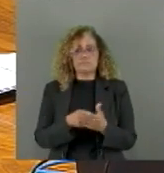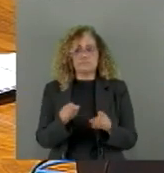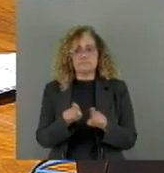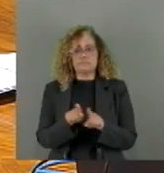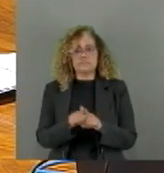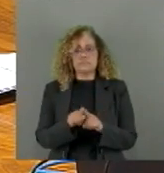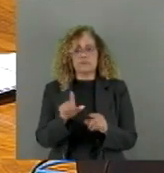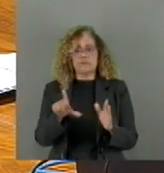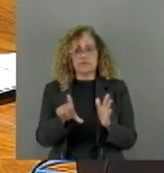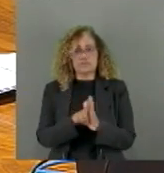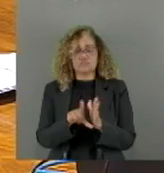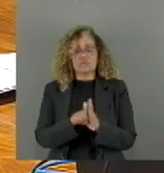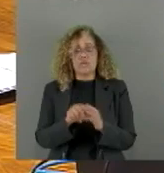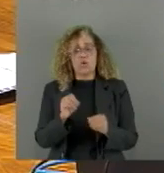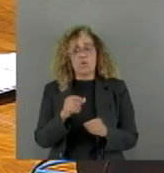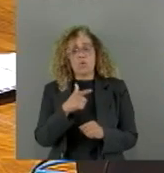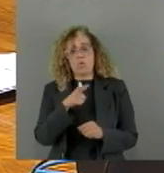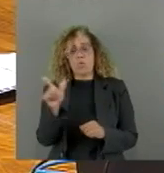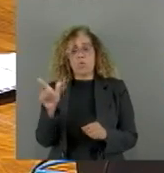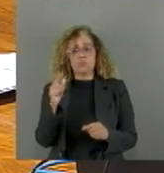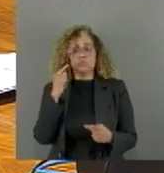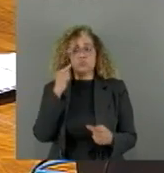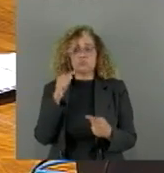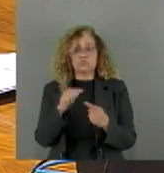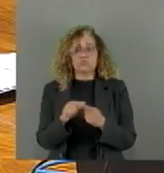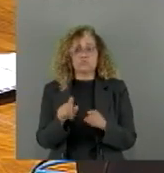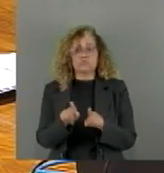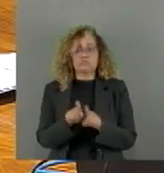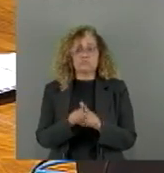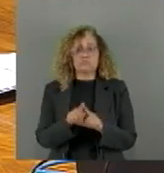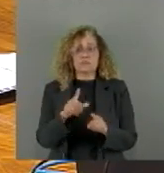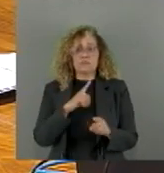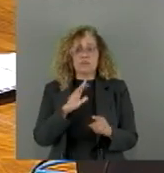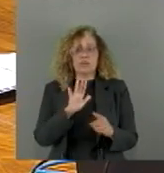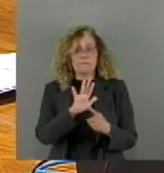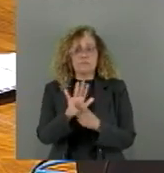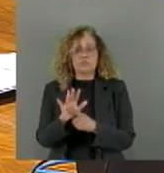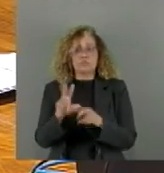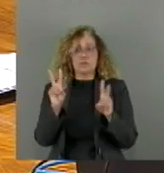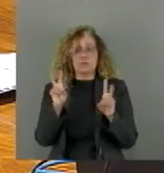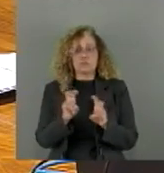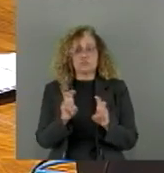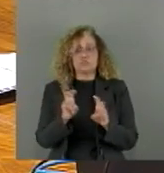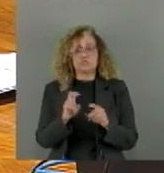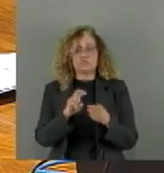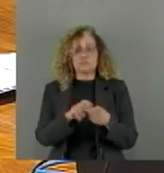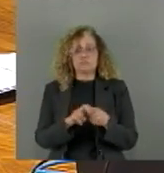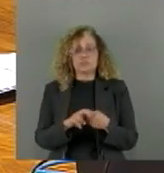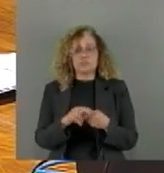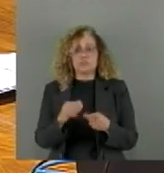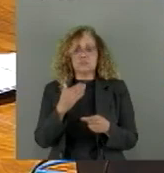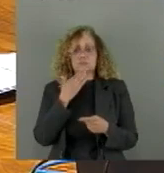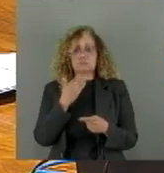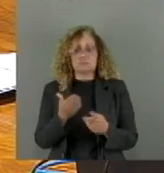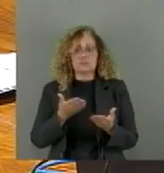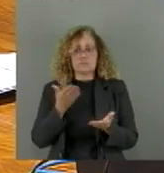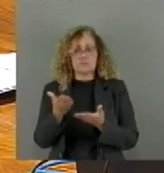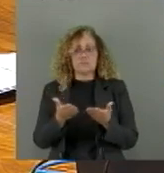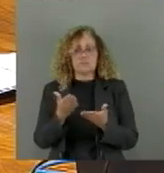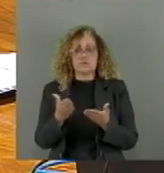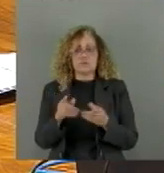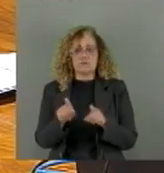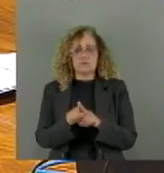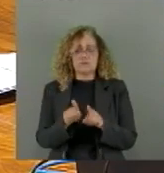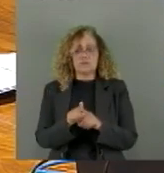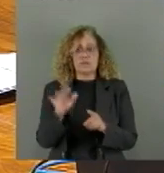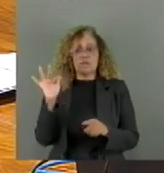ou outro veículo normativo para a disciplina do assunto. Verificando o atendimento aos requisitos constitucionais formais,